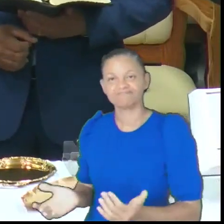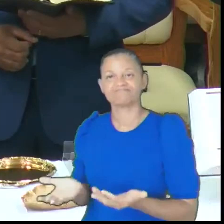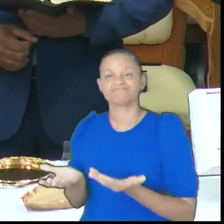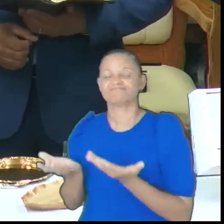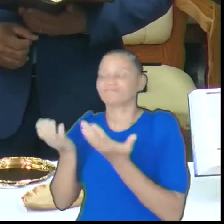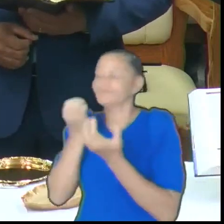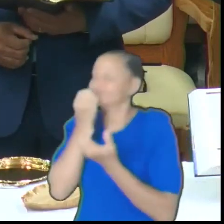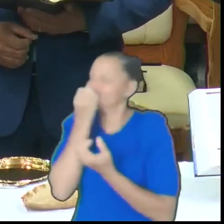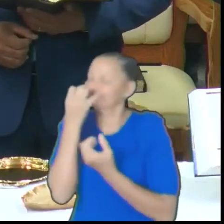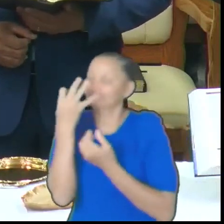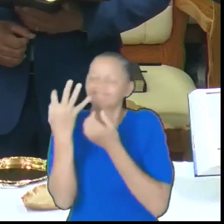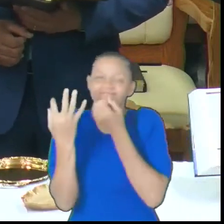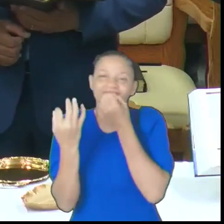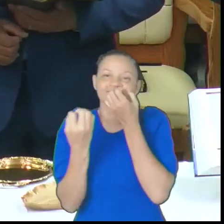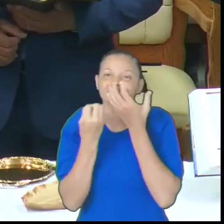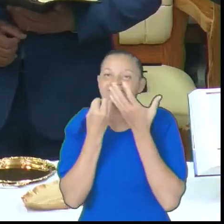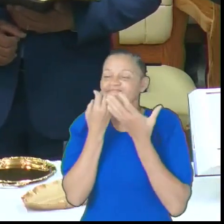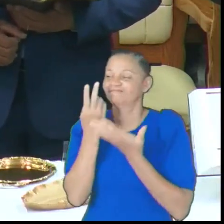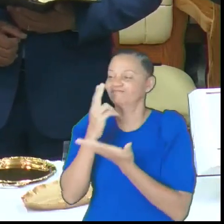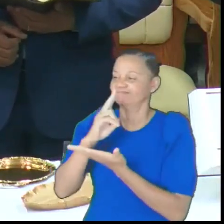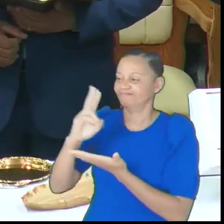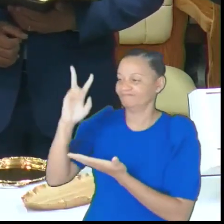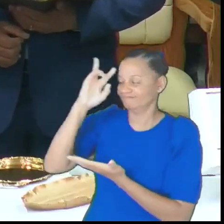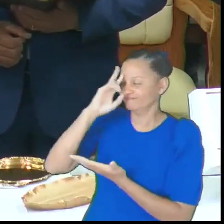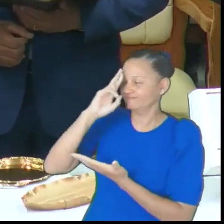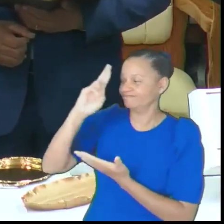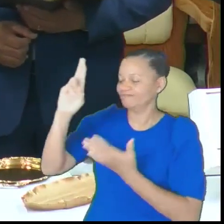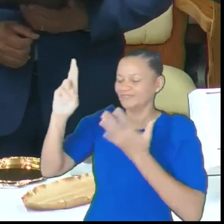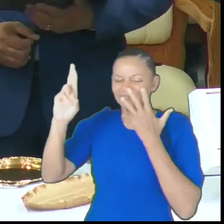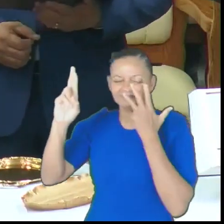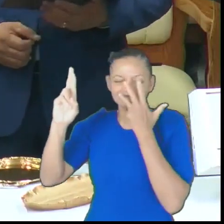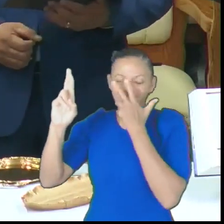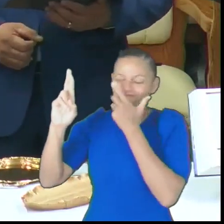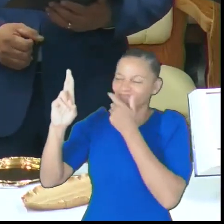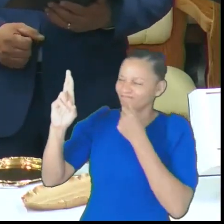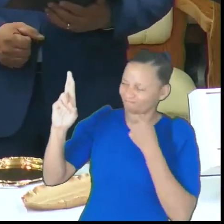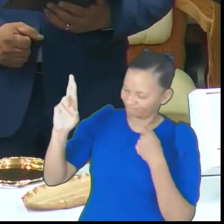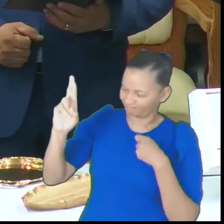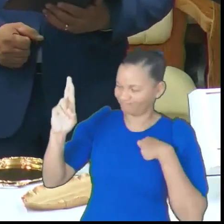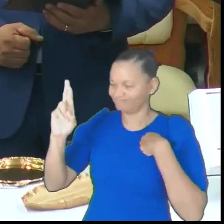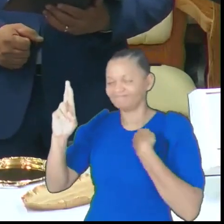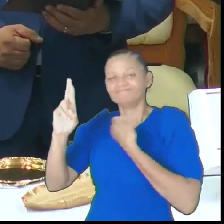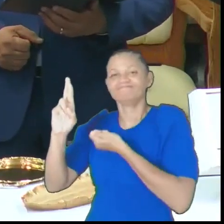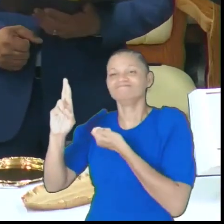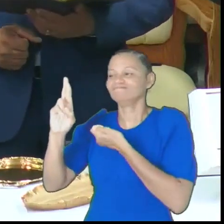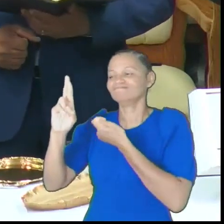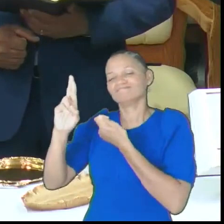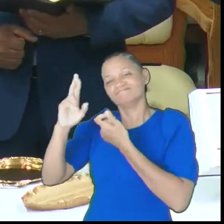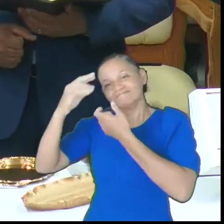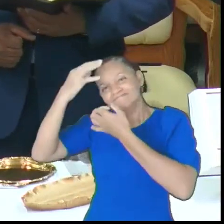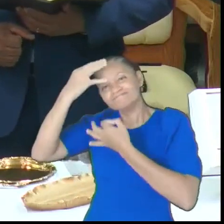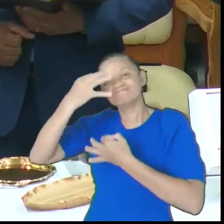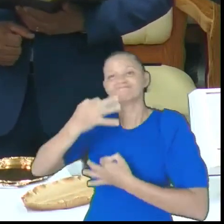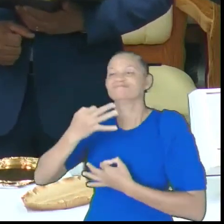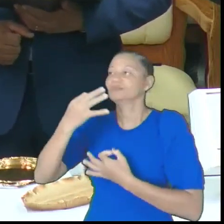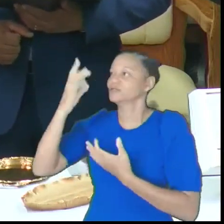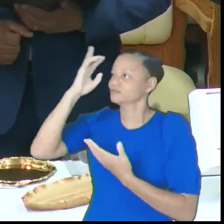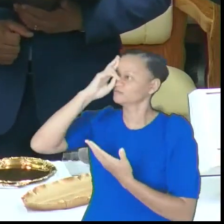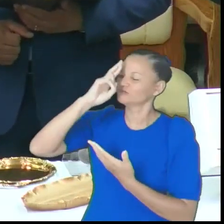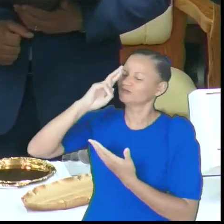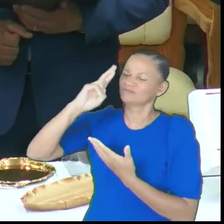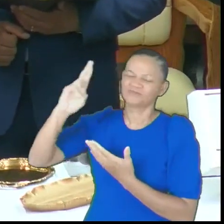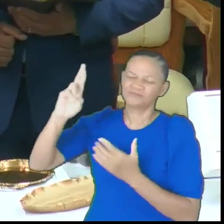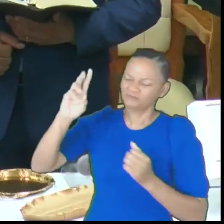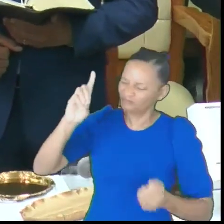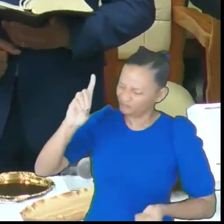e bendizendo a Ele, na beleza da Sua santidade. Amém. Ao Senhor seja